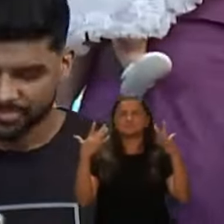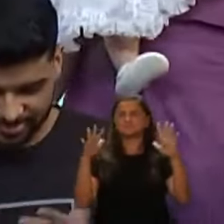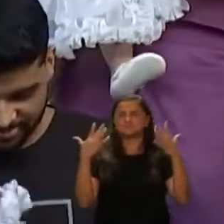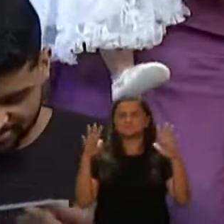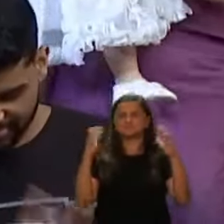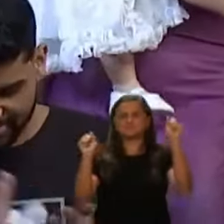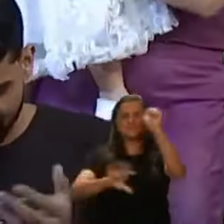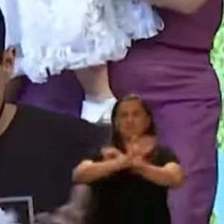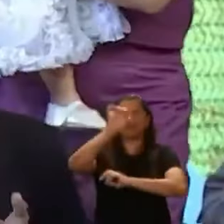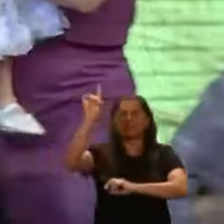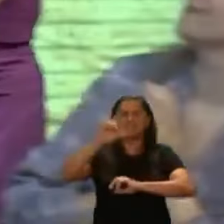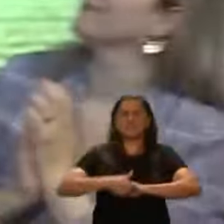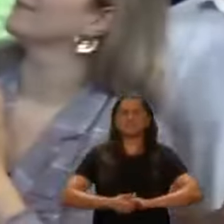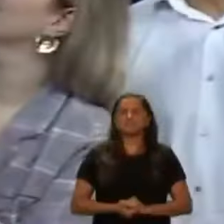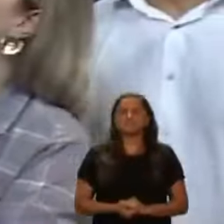Tá, glória.